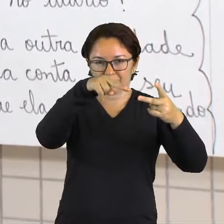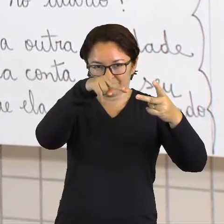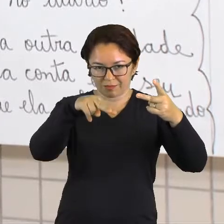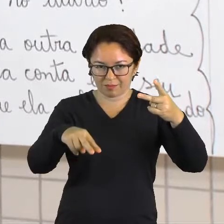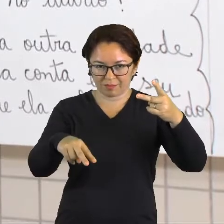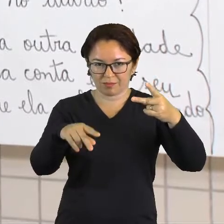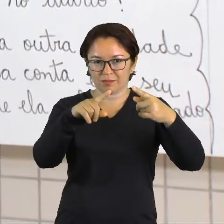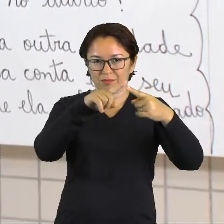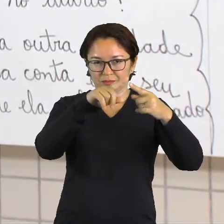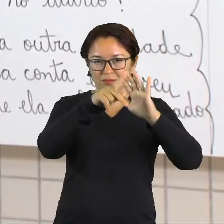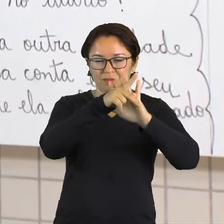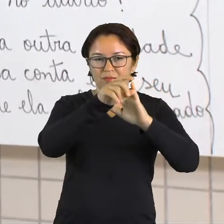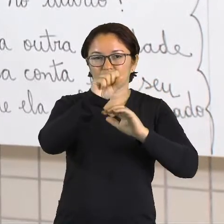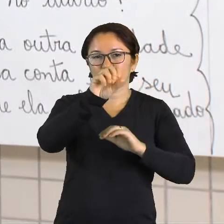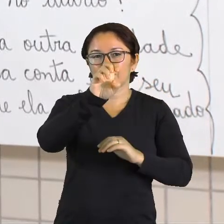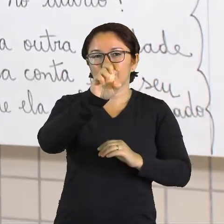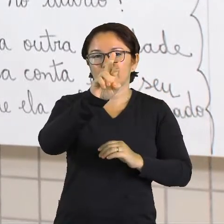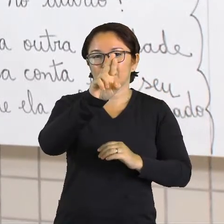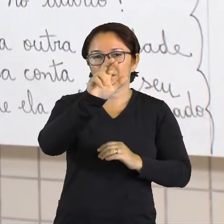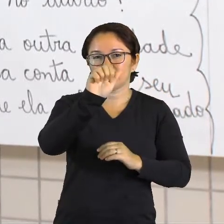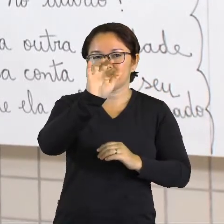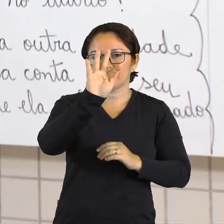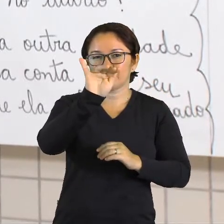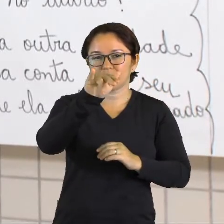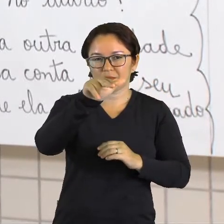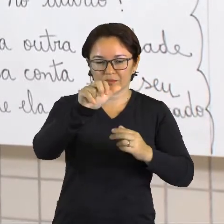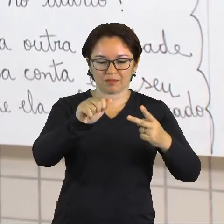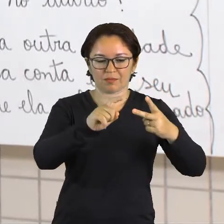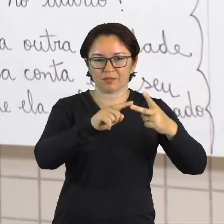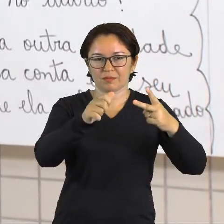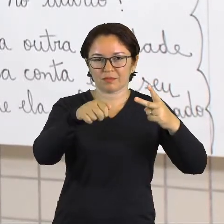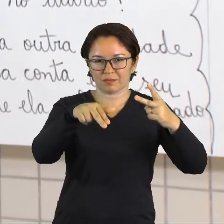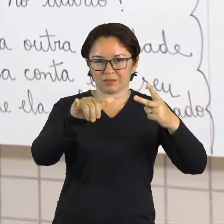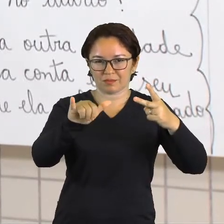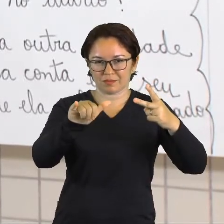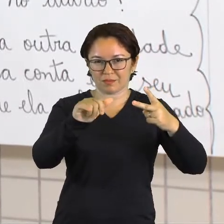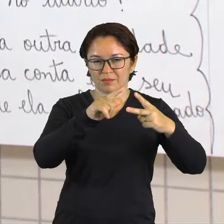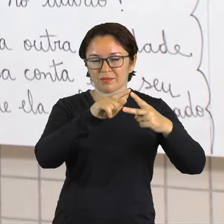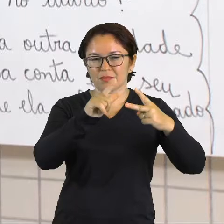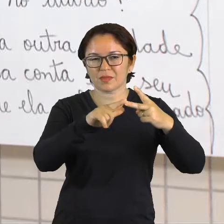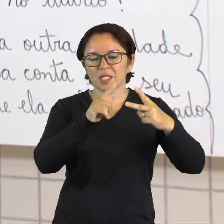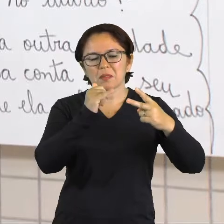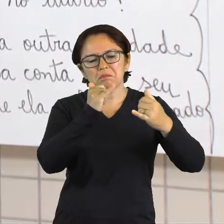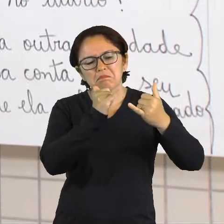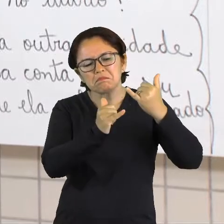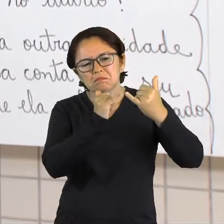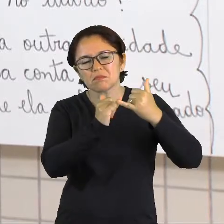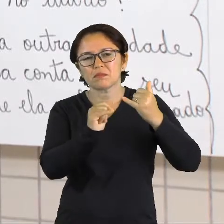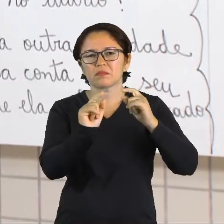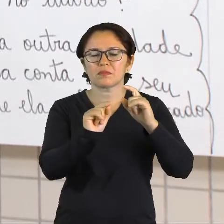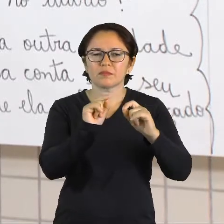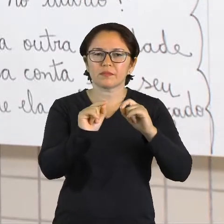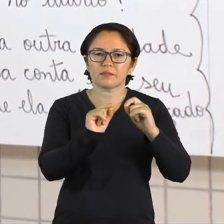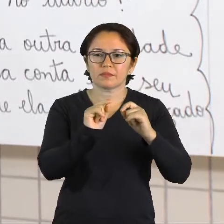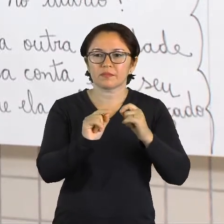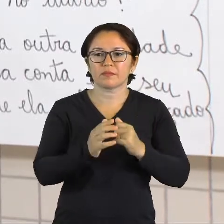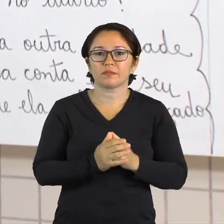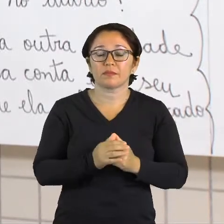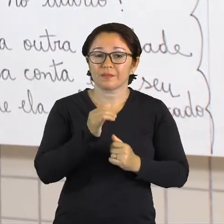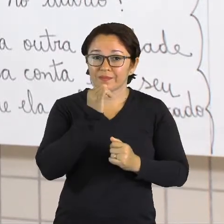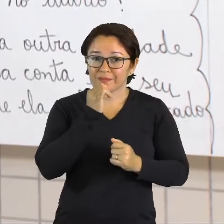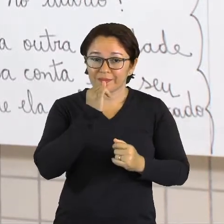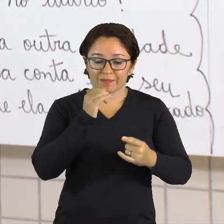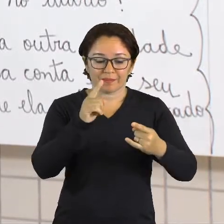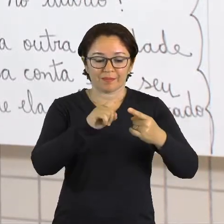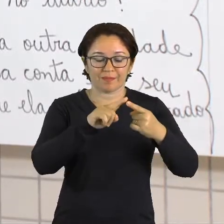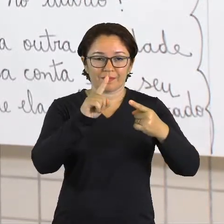Anne, o que eles têm em comum? O que vocês observam de semelhante nesses textos? A semelhança que as